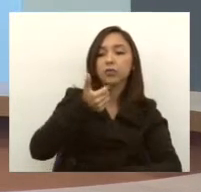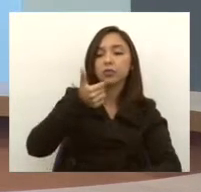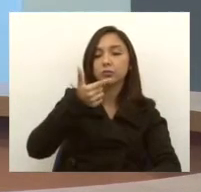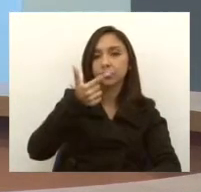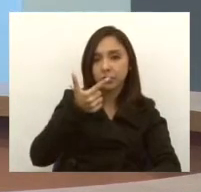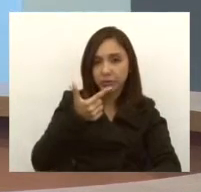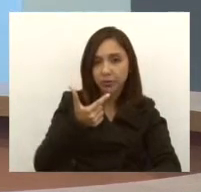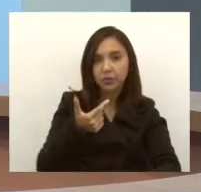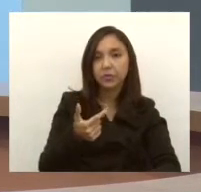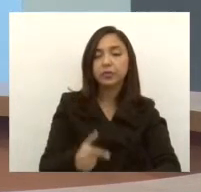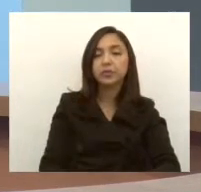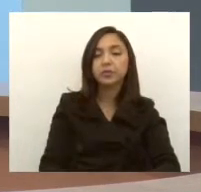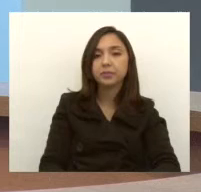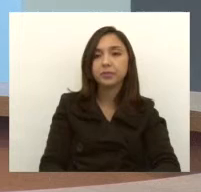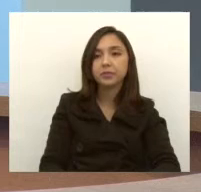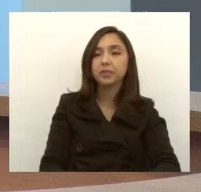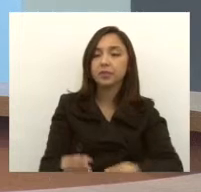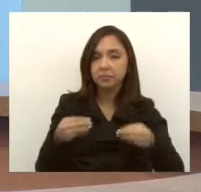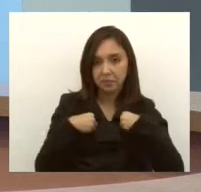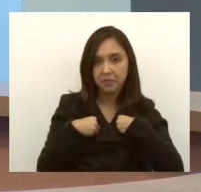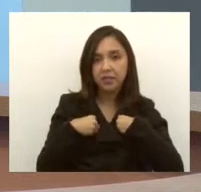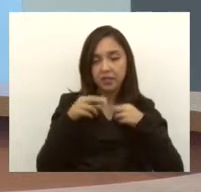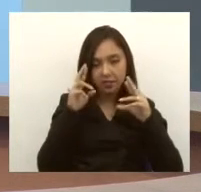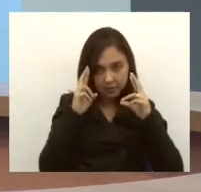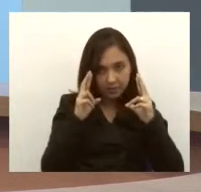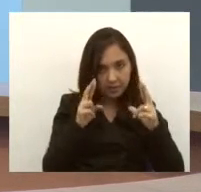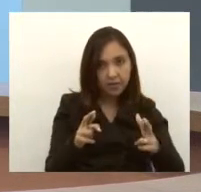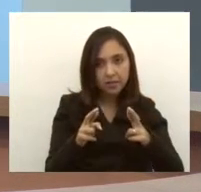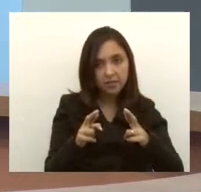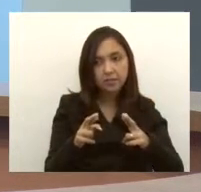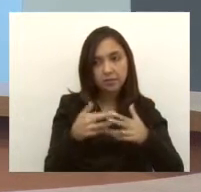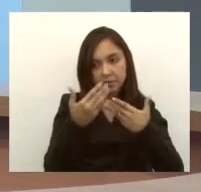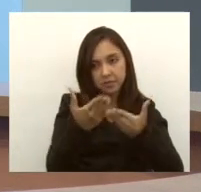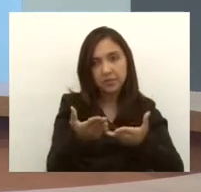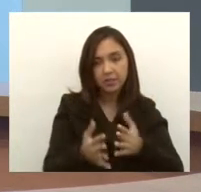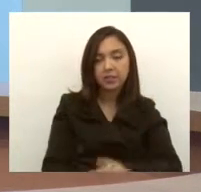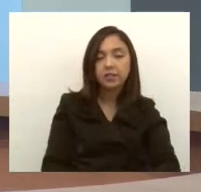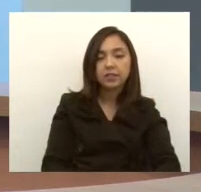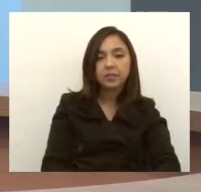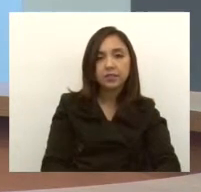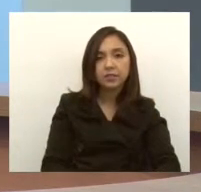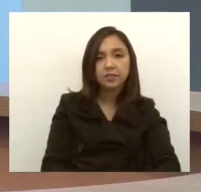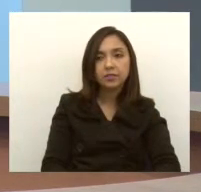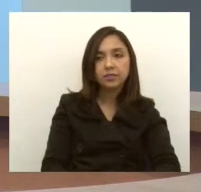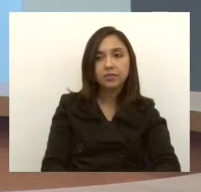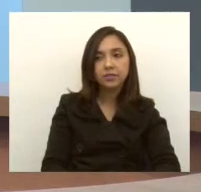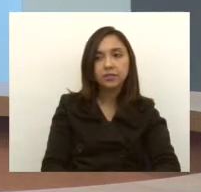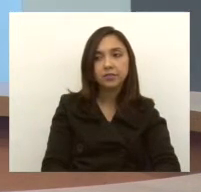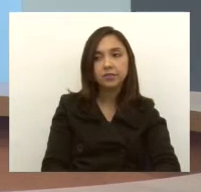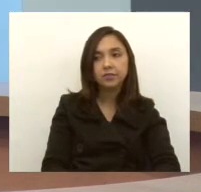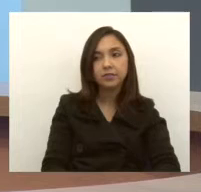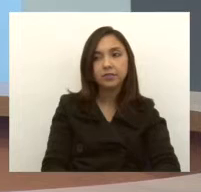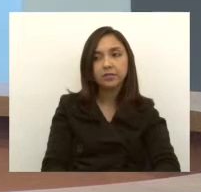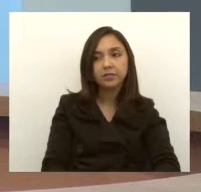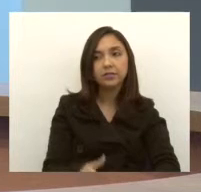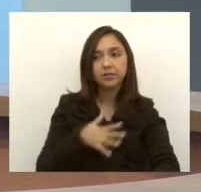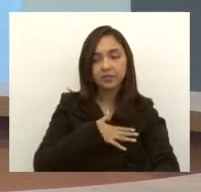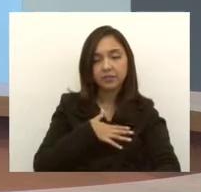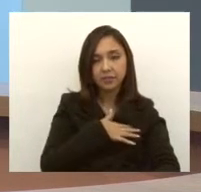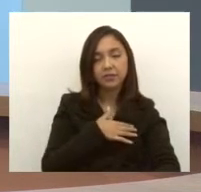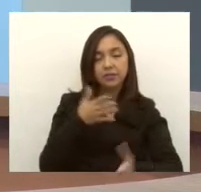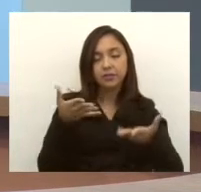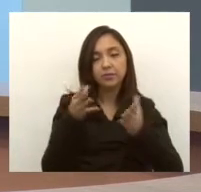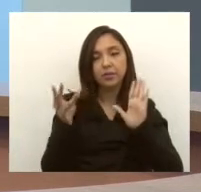um com a votação expressiva e merece o respeito de Vossa Excelência e de todos os nobres pares. Então, eu gostaria de deixar